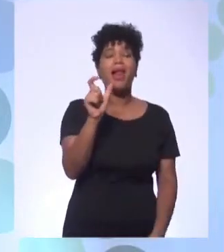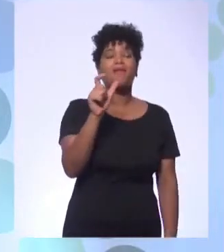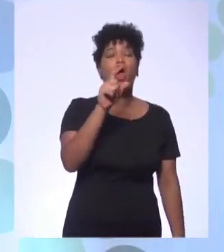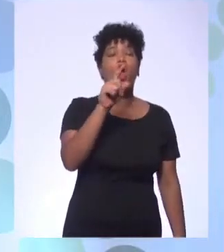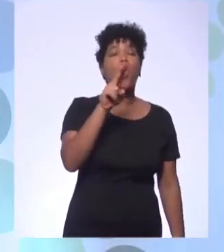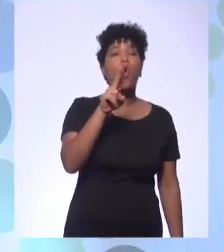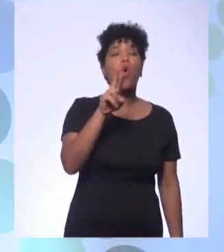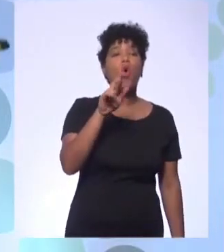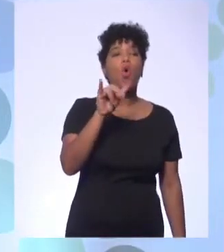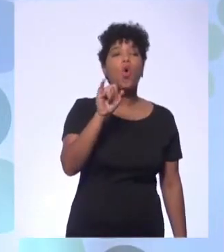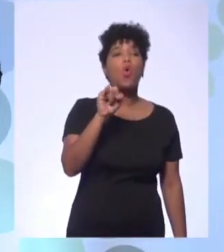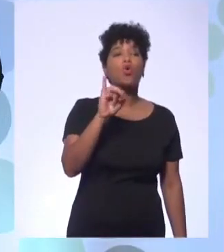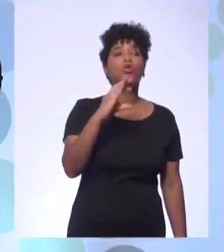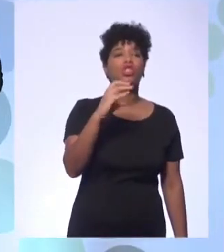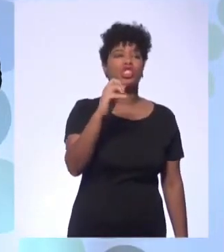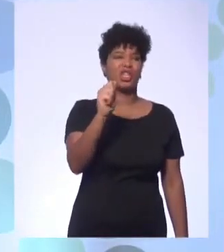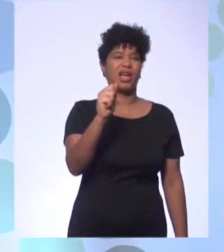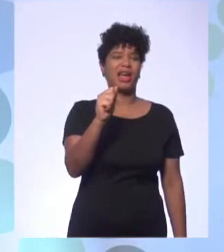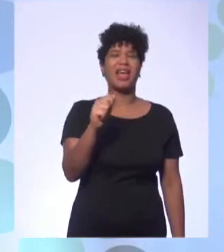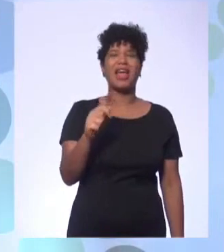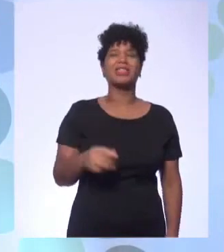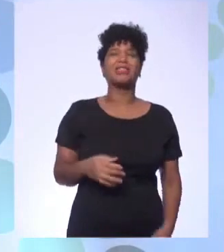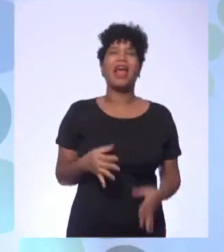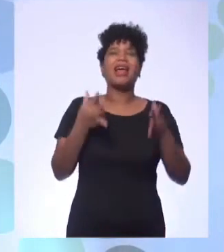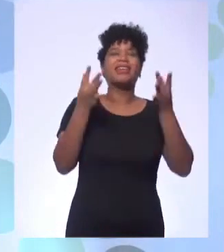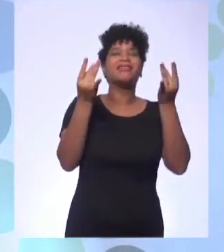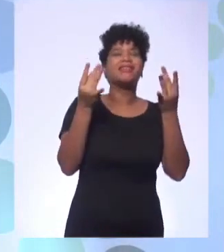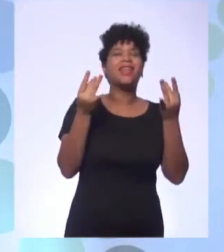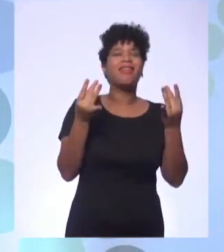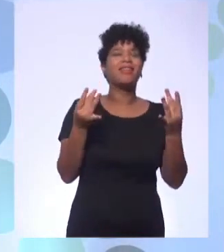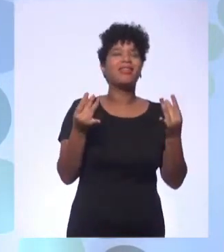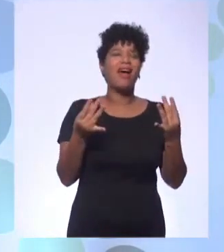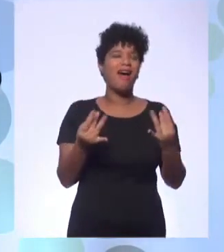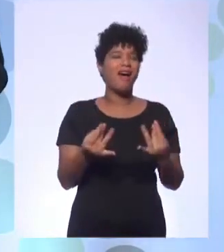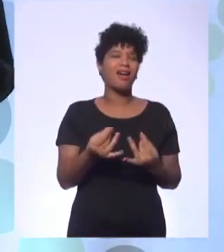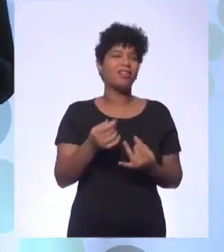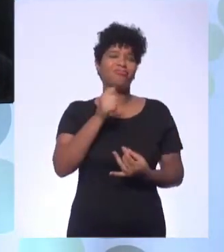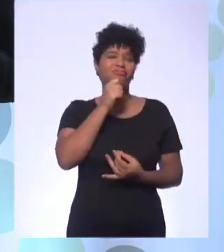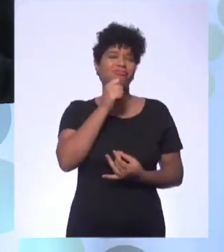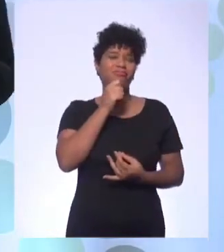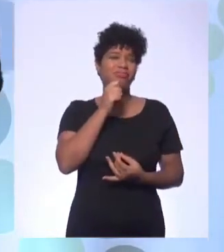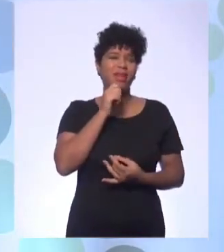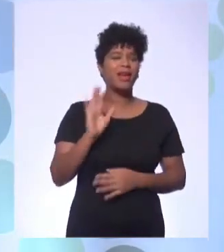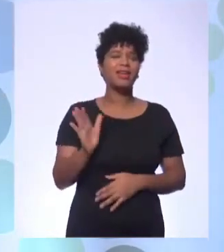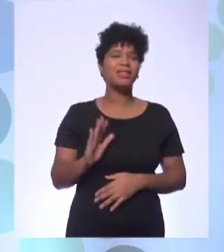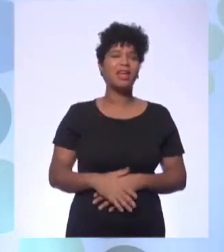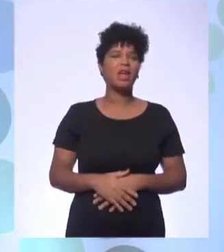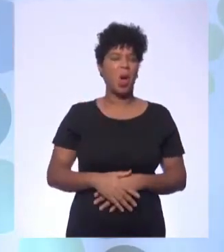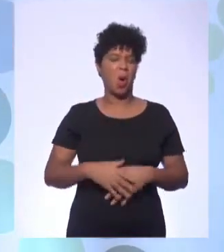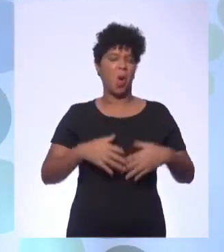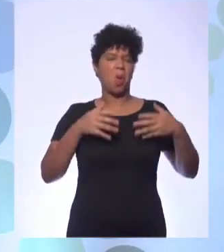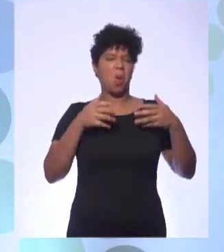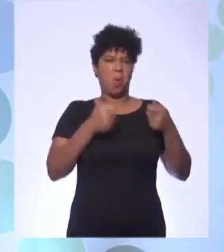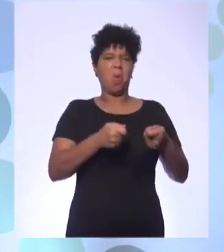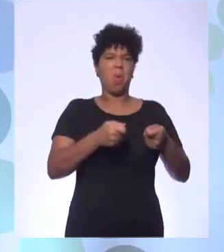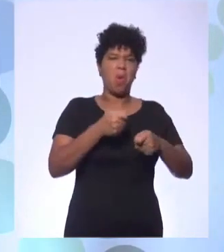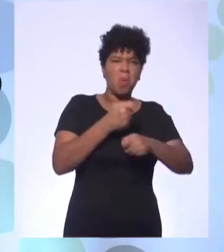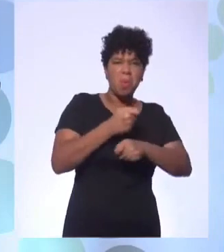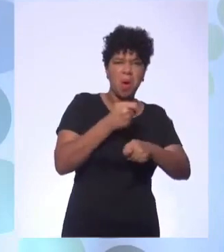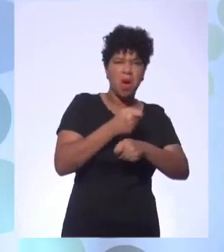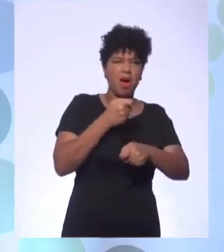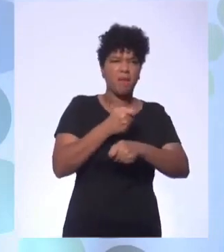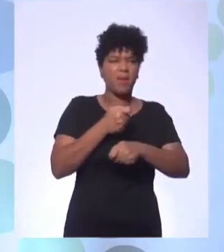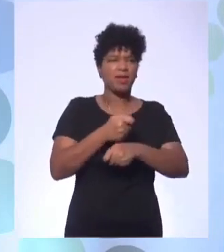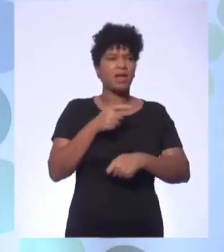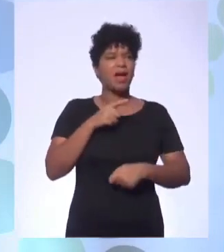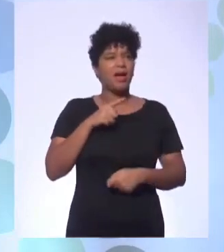pode embrutecer uma obra, vamos supor. Eu quero dar a ela uma roupagem de uma característica rústica, porque tem